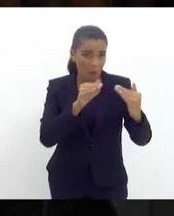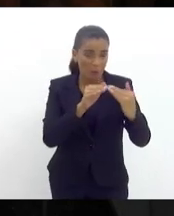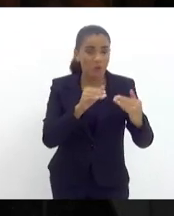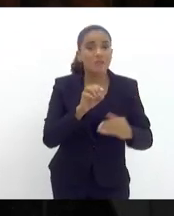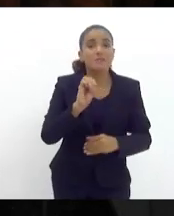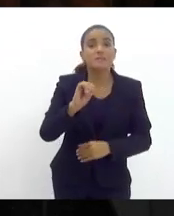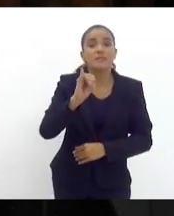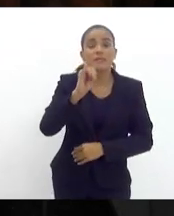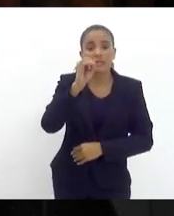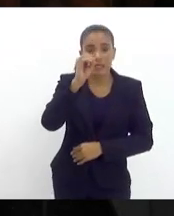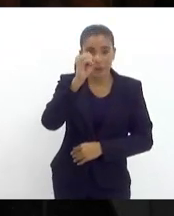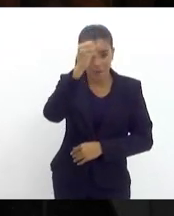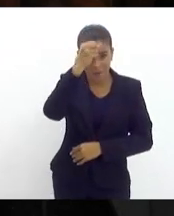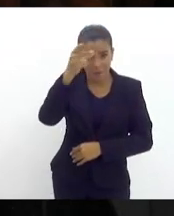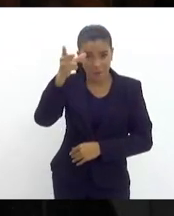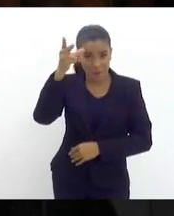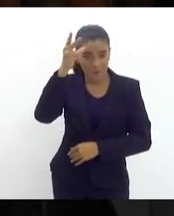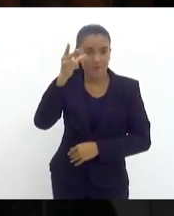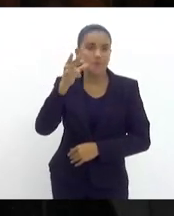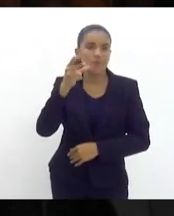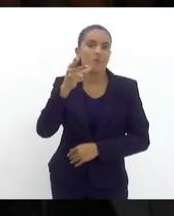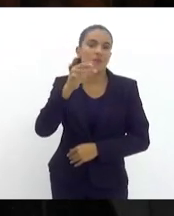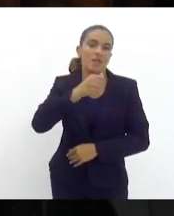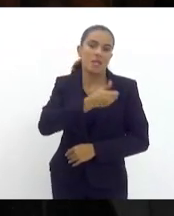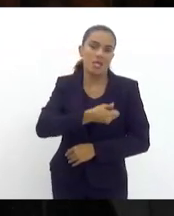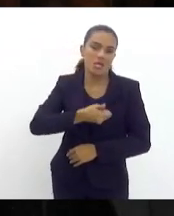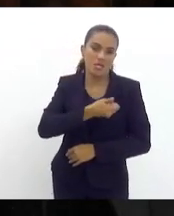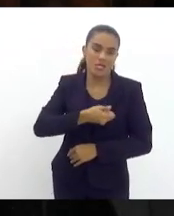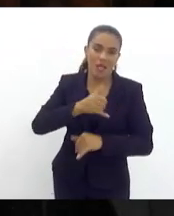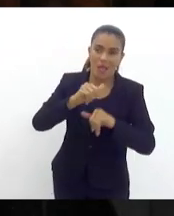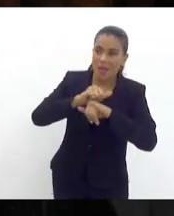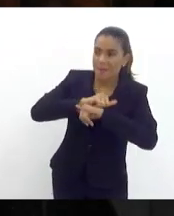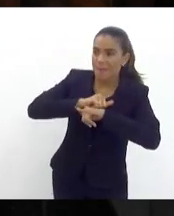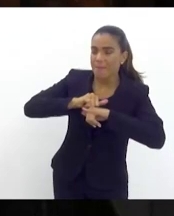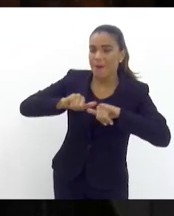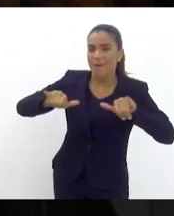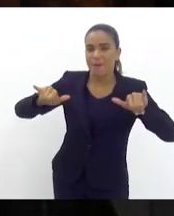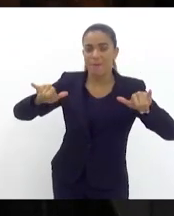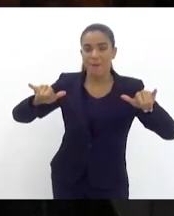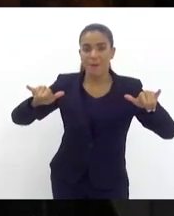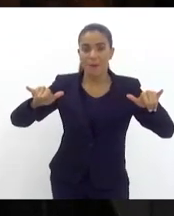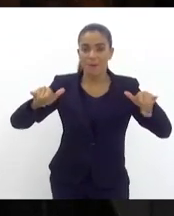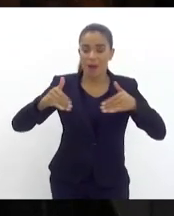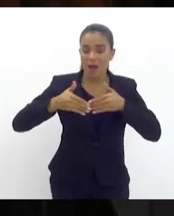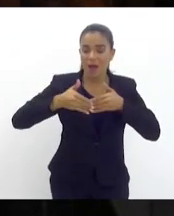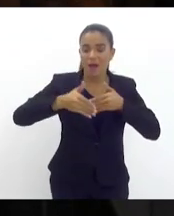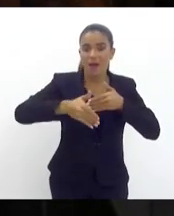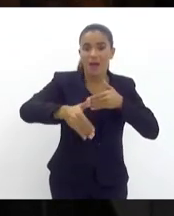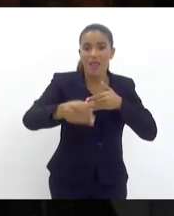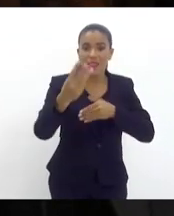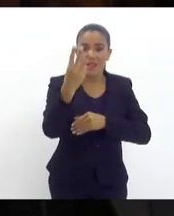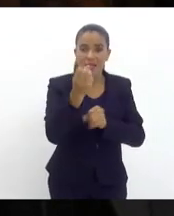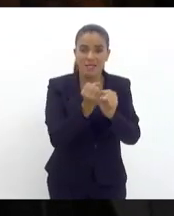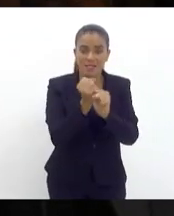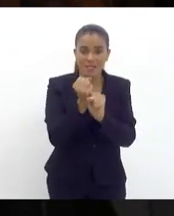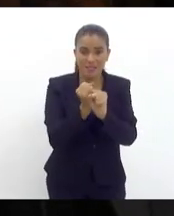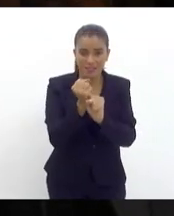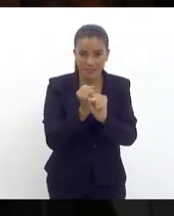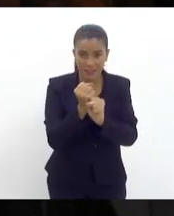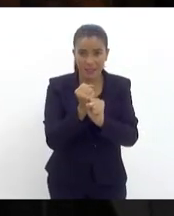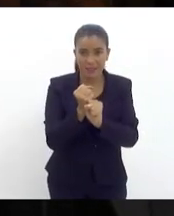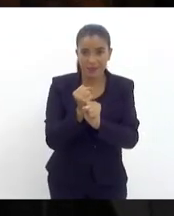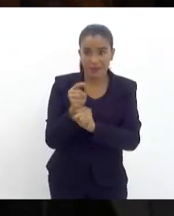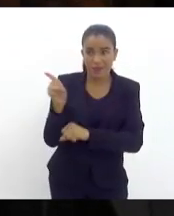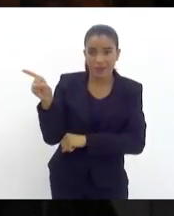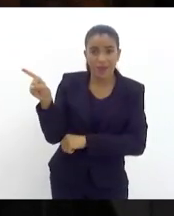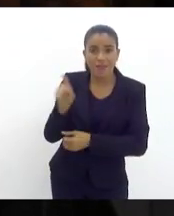se o prefeito de São João de Meriti anunciar que nos próximos três anos ele